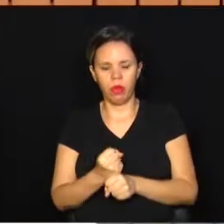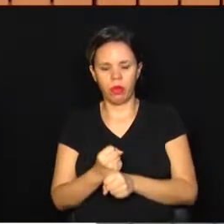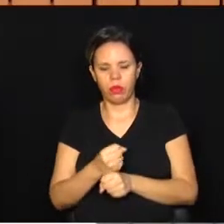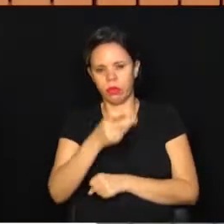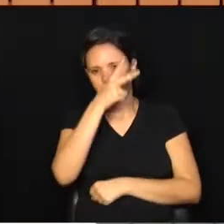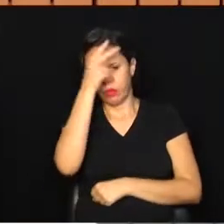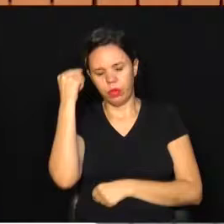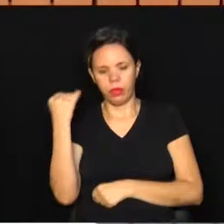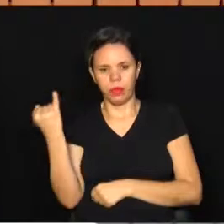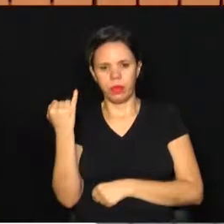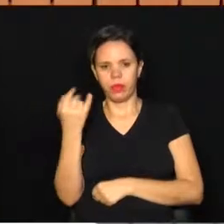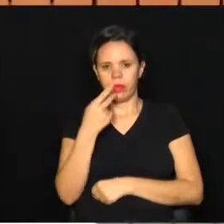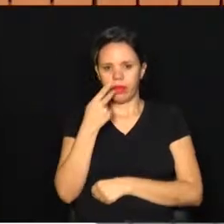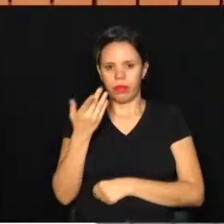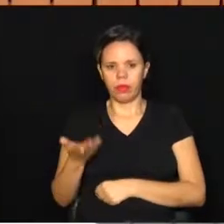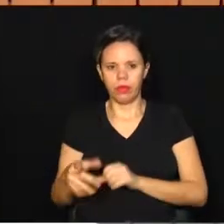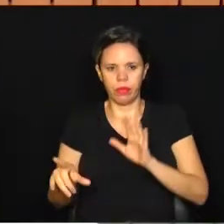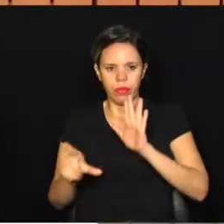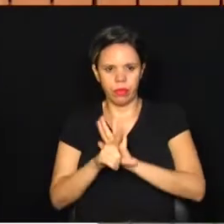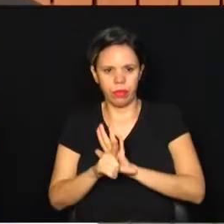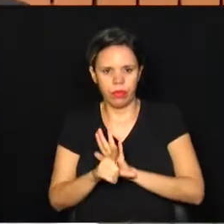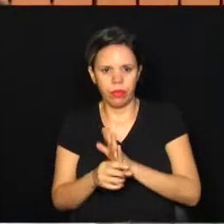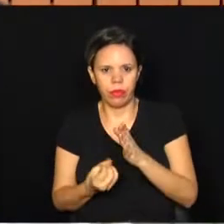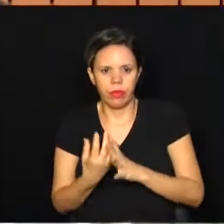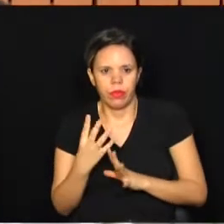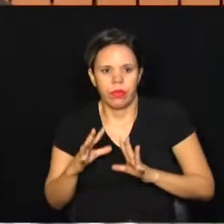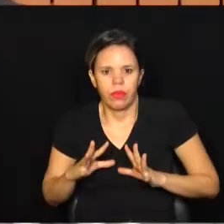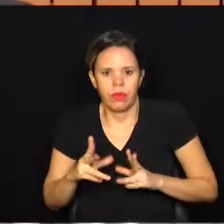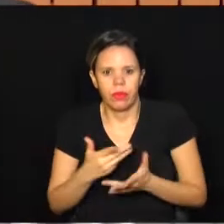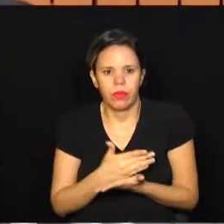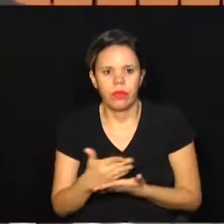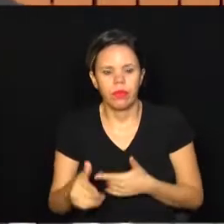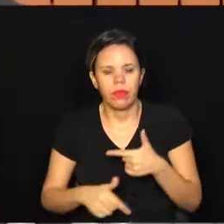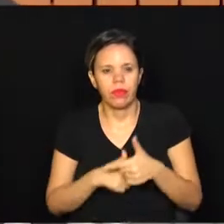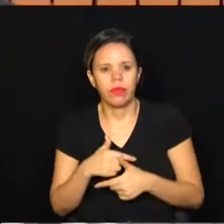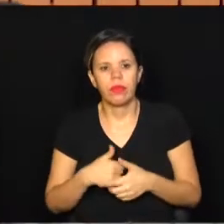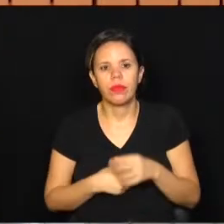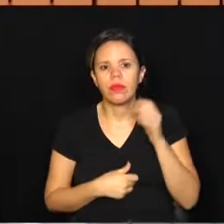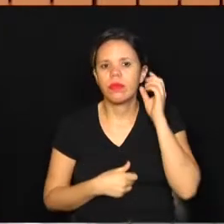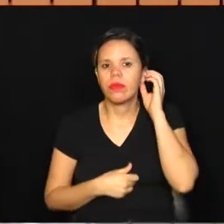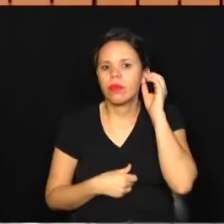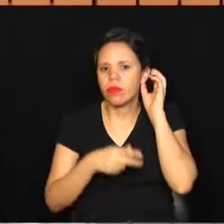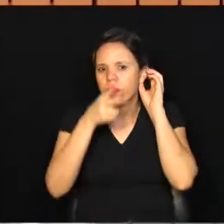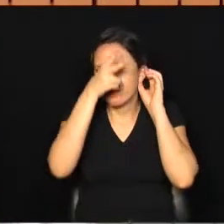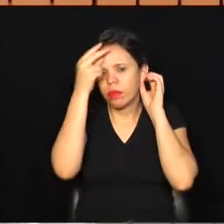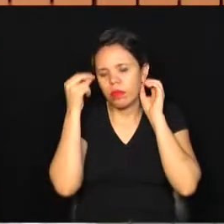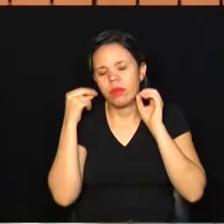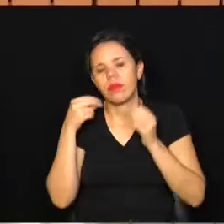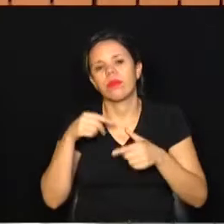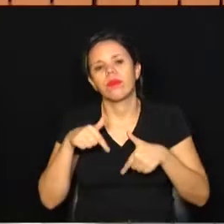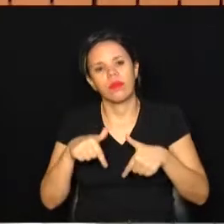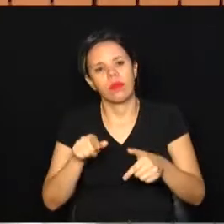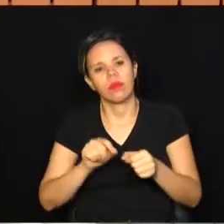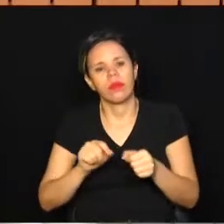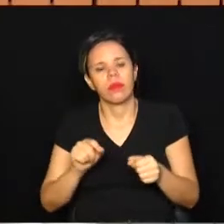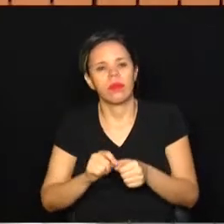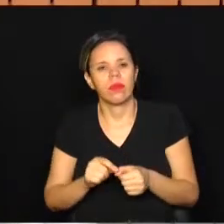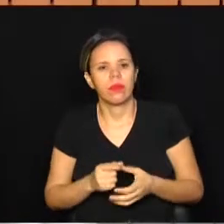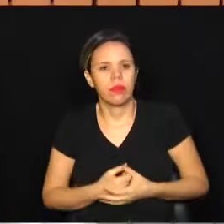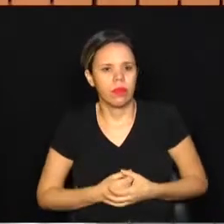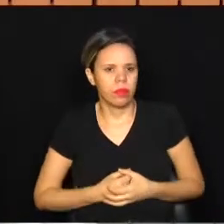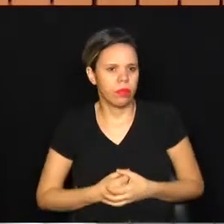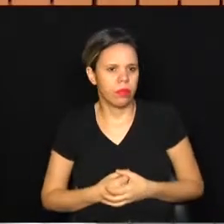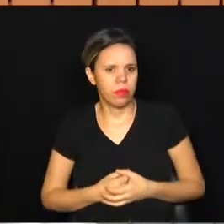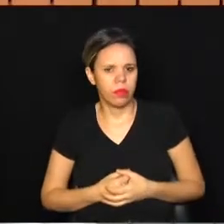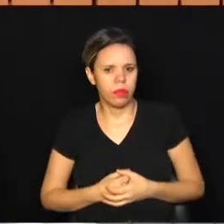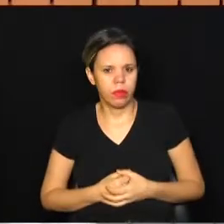ressaltar que essa é uma lei que é feita todo início do mandato do prefeito, e é a partir daí